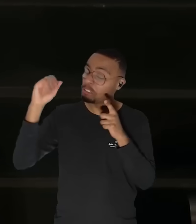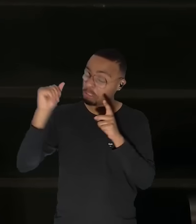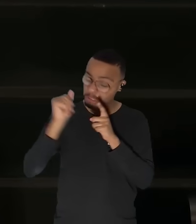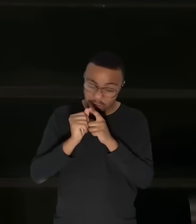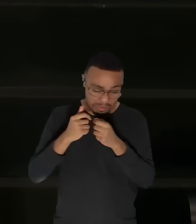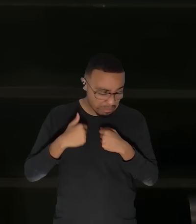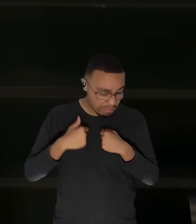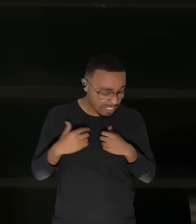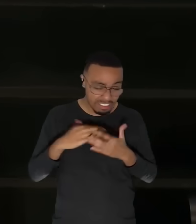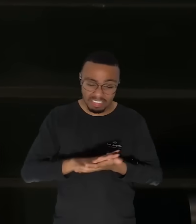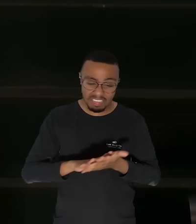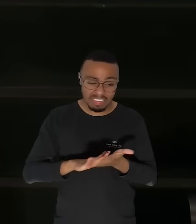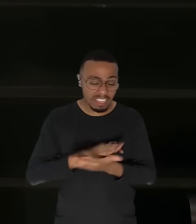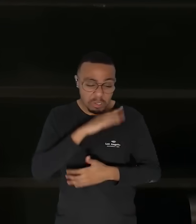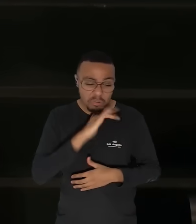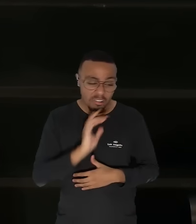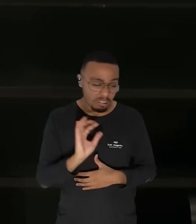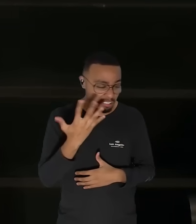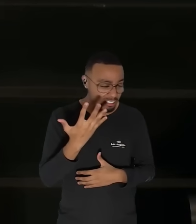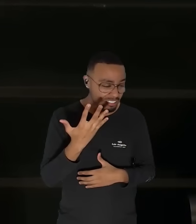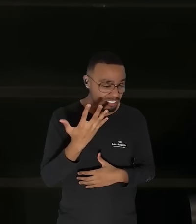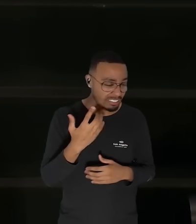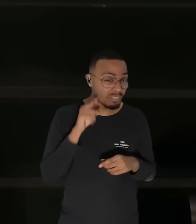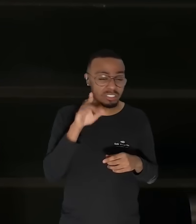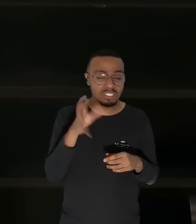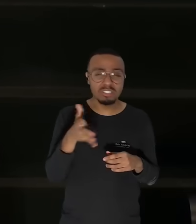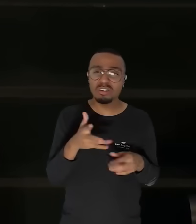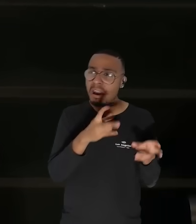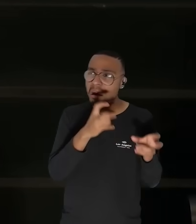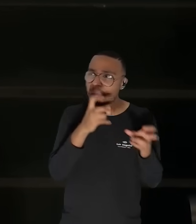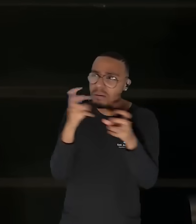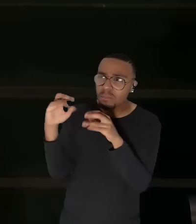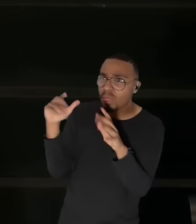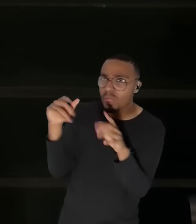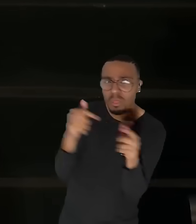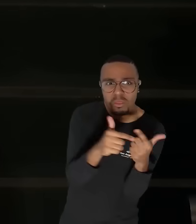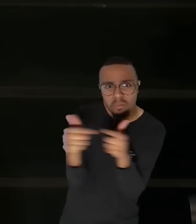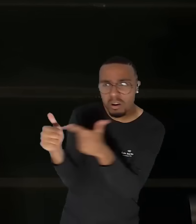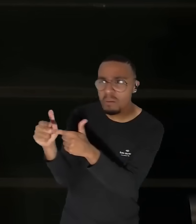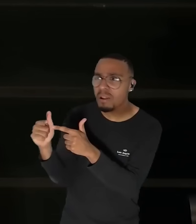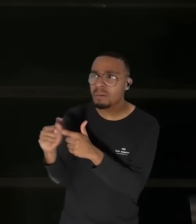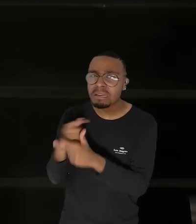vê tempestade. Agora, escute aqui.